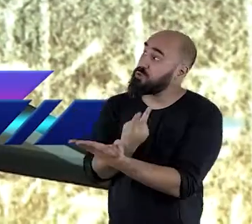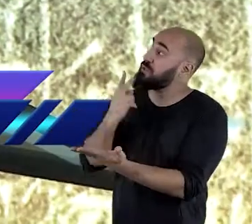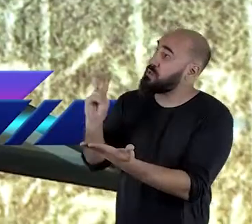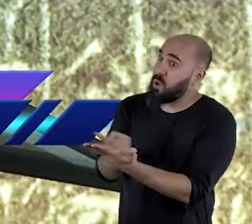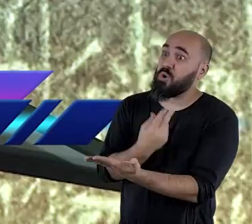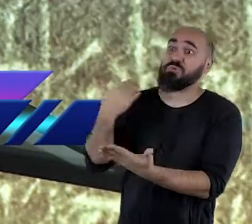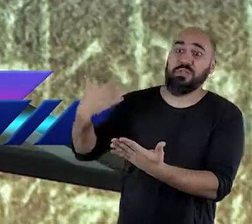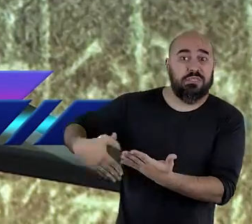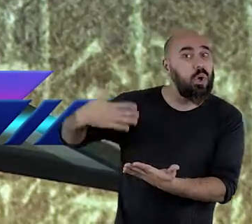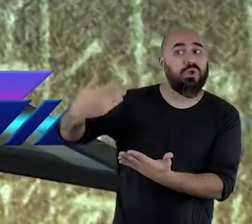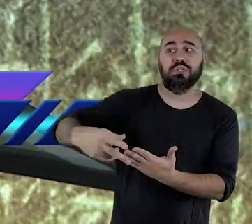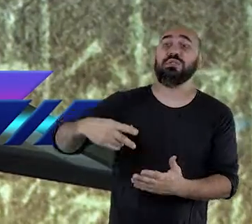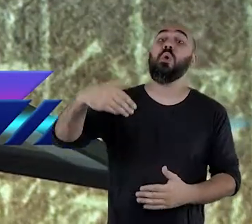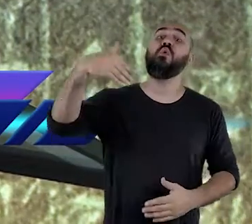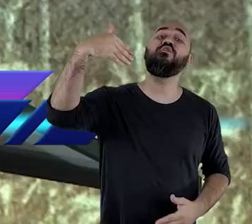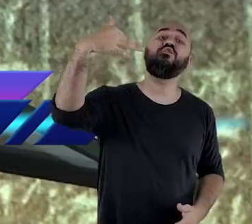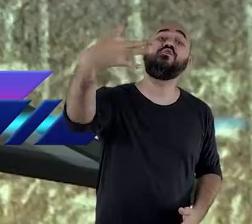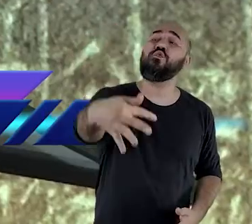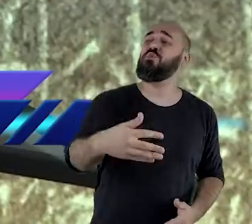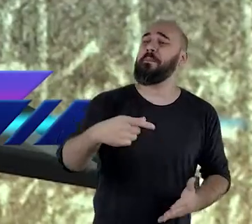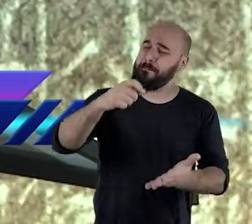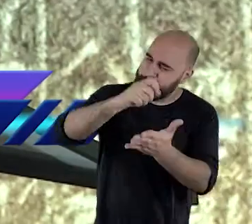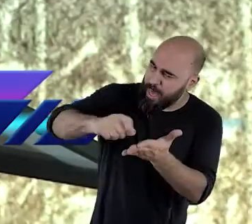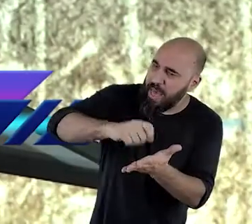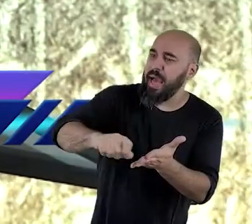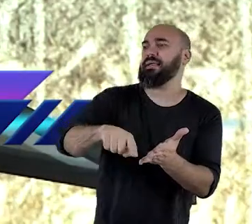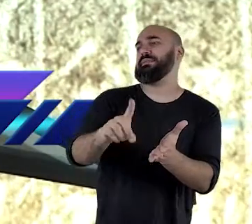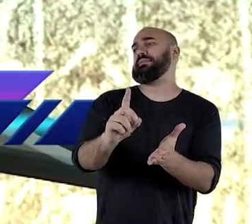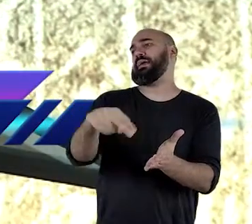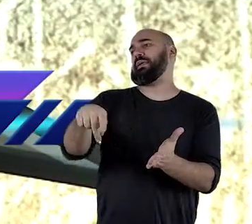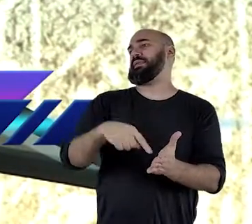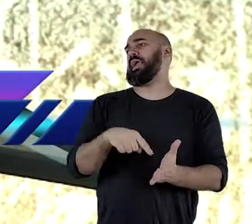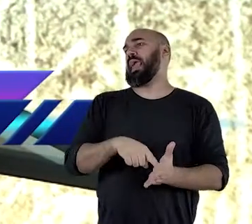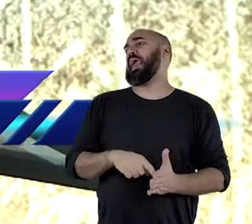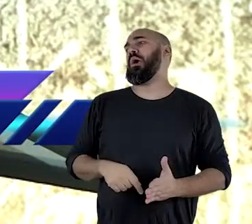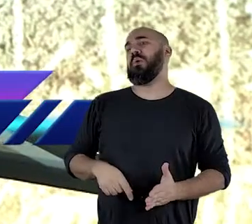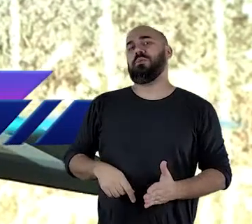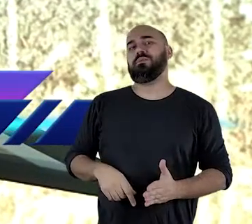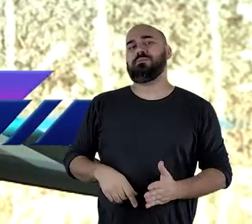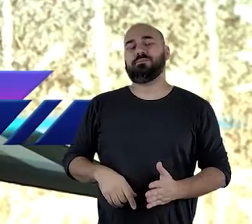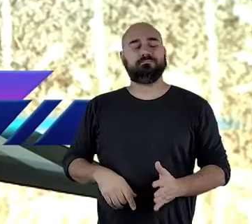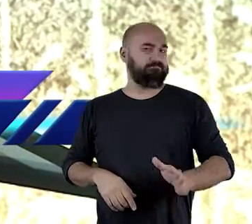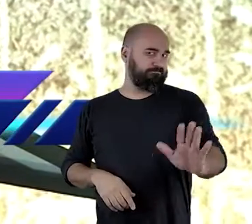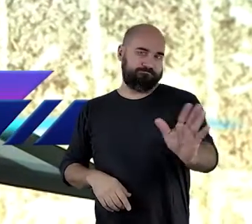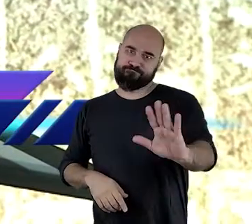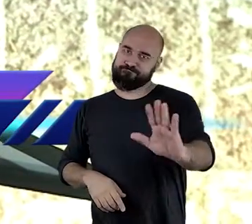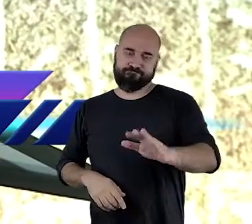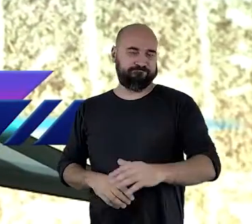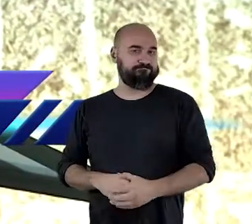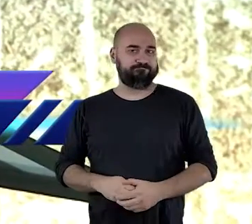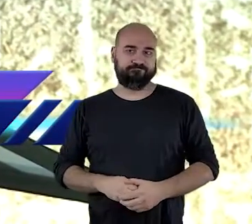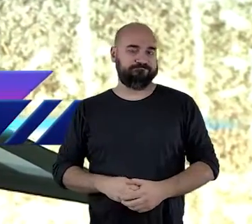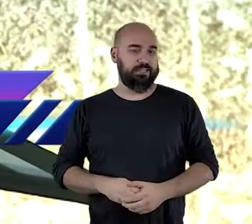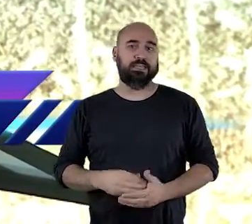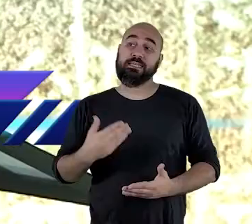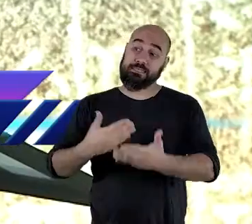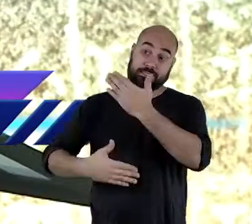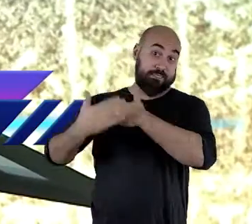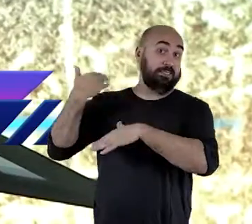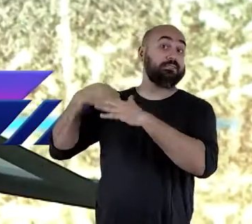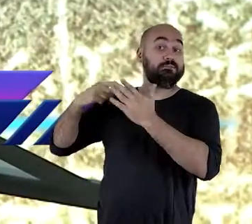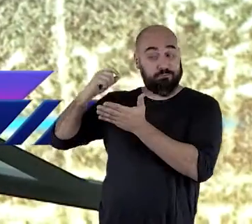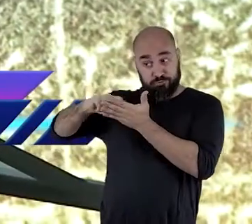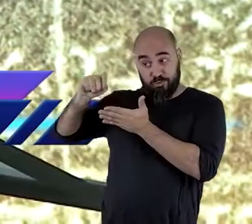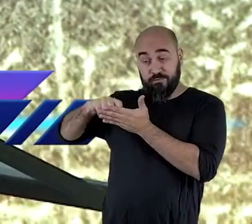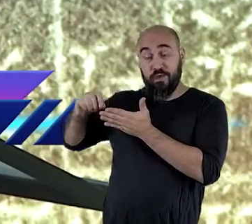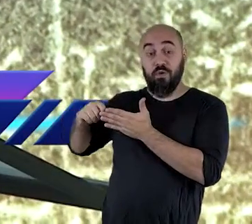acontecimentos históricos. Mas não é assim não, porque a história recente, ela segue confirmando